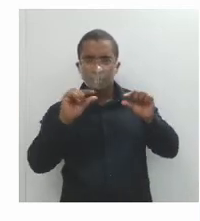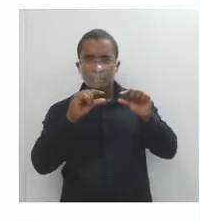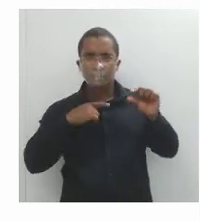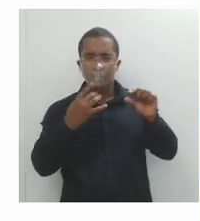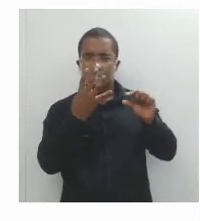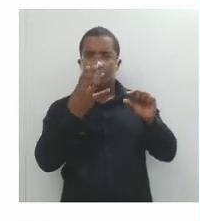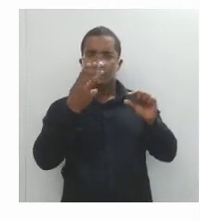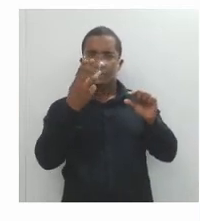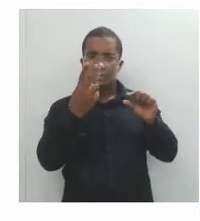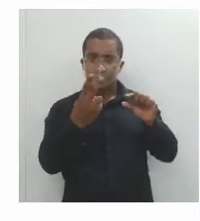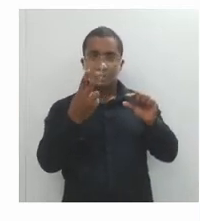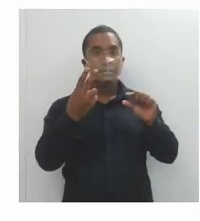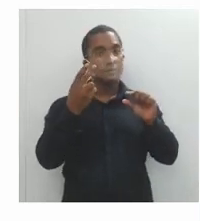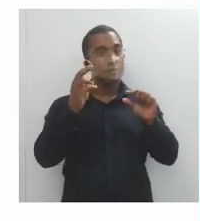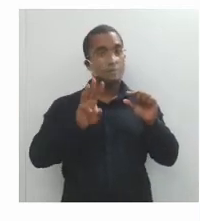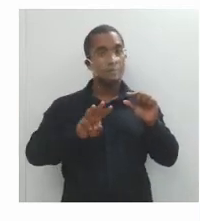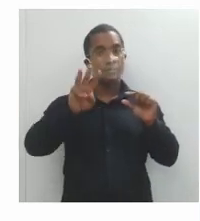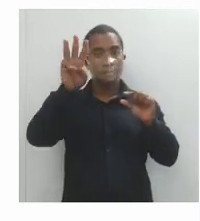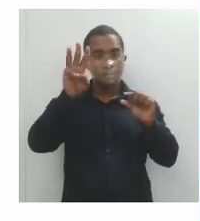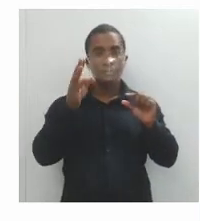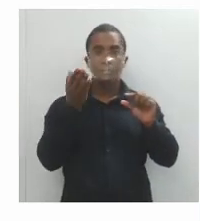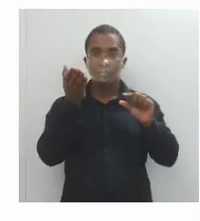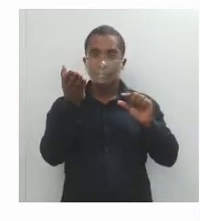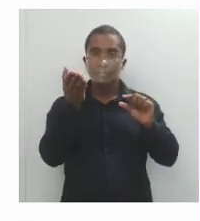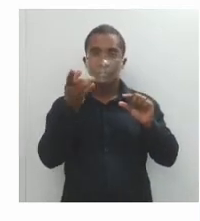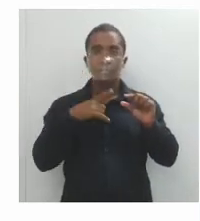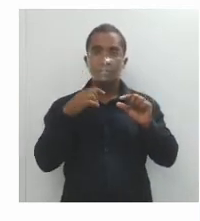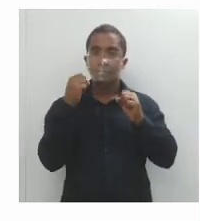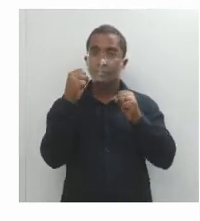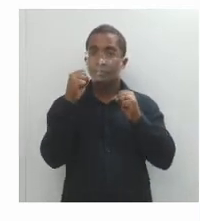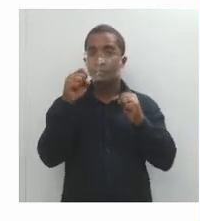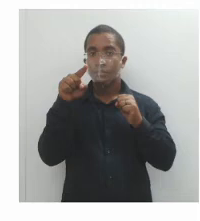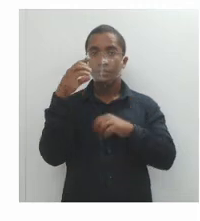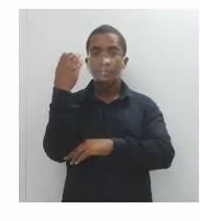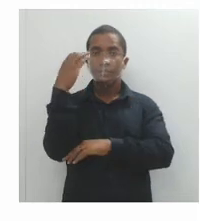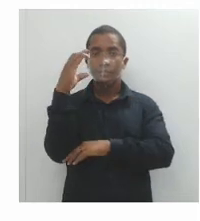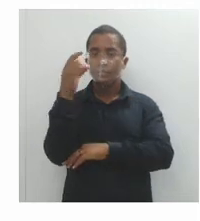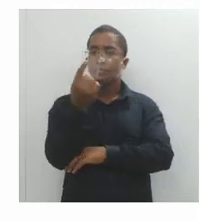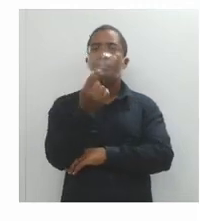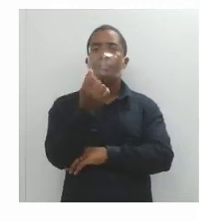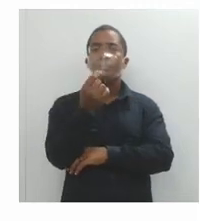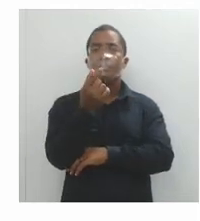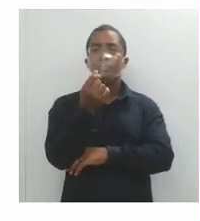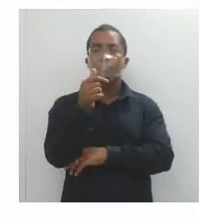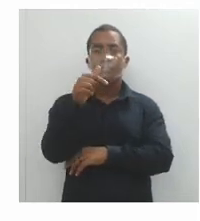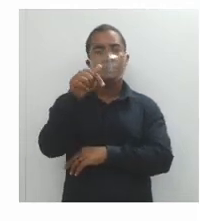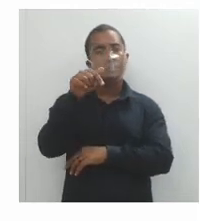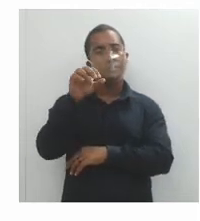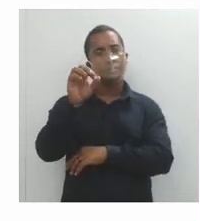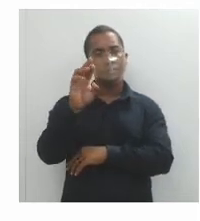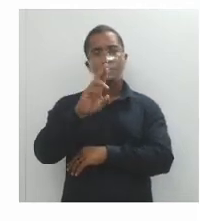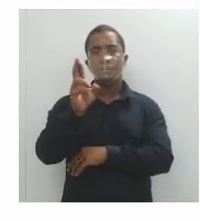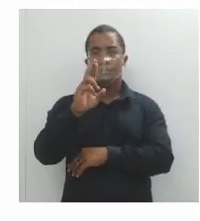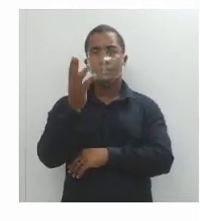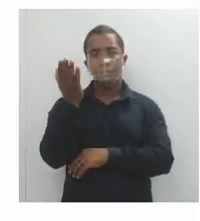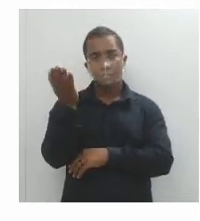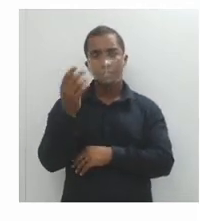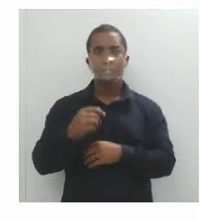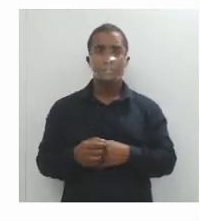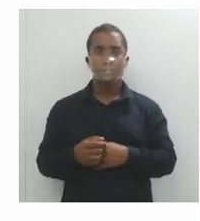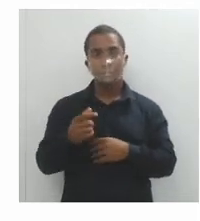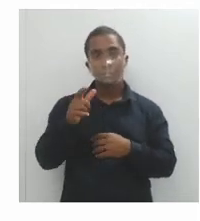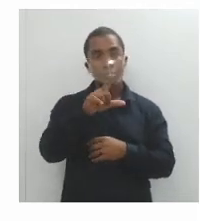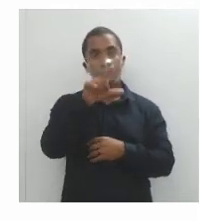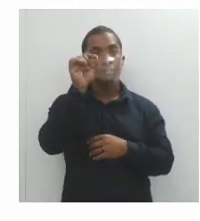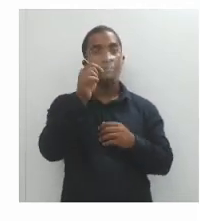42 watts. É a potência desse ventilador. E ele custa praticamente R$70. Aí eu vou escolher